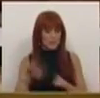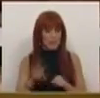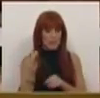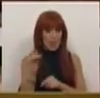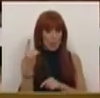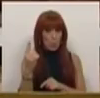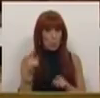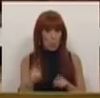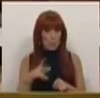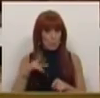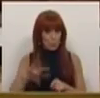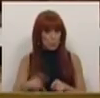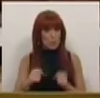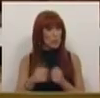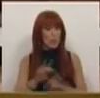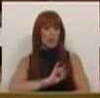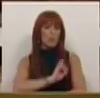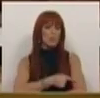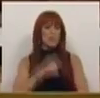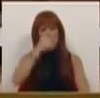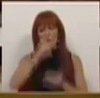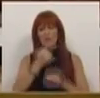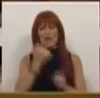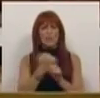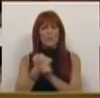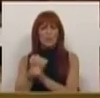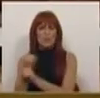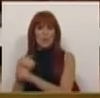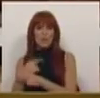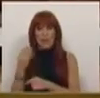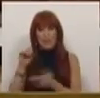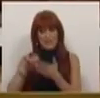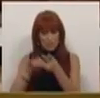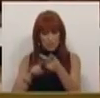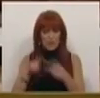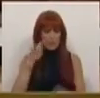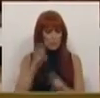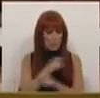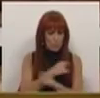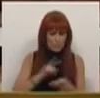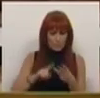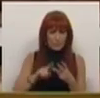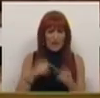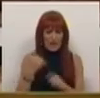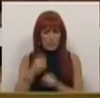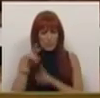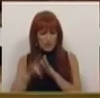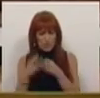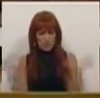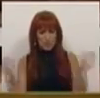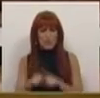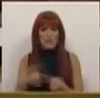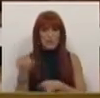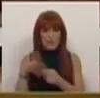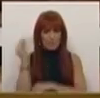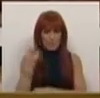Um Banco de Portugal todo-poderoso que acumula várias funções. É Banco Central, é supervisor, é entidade de resolução e de